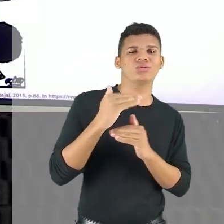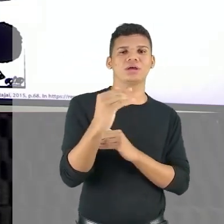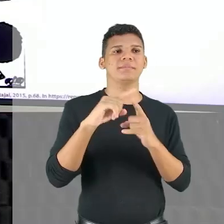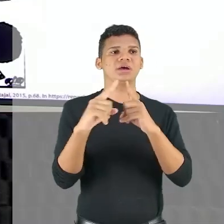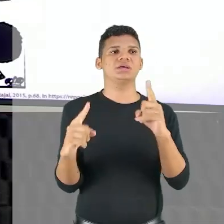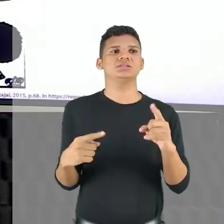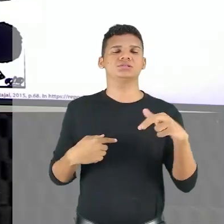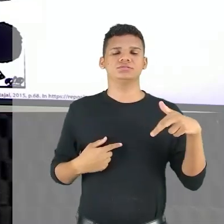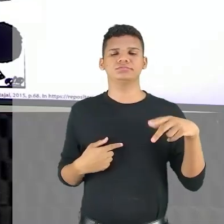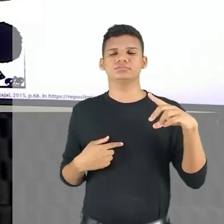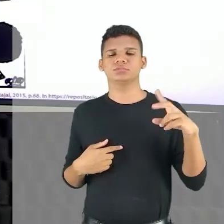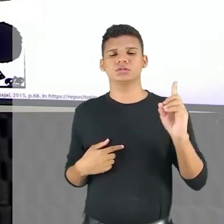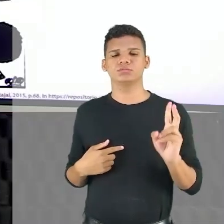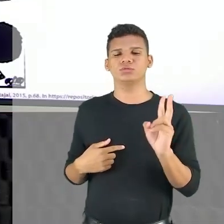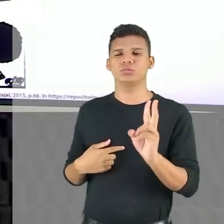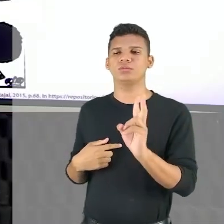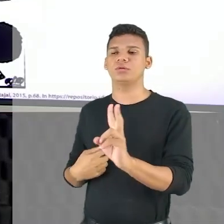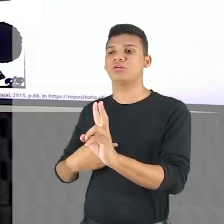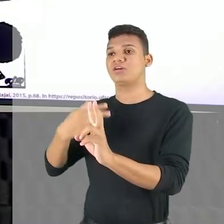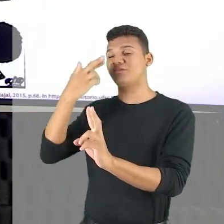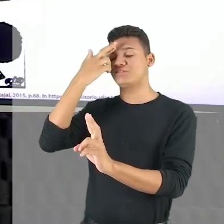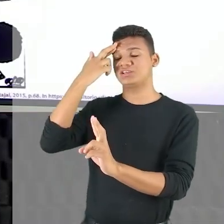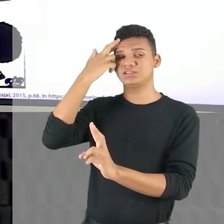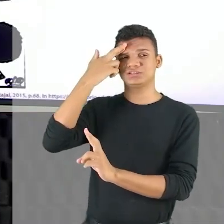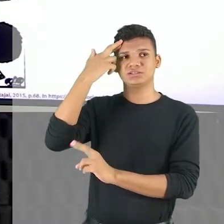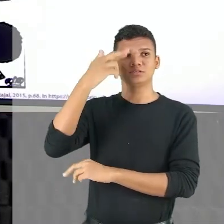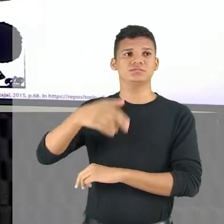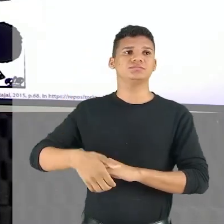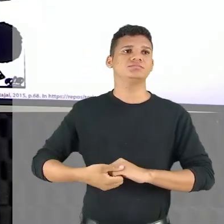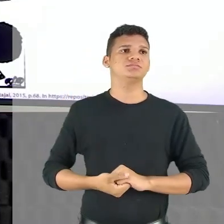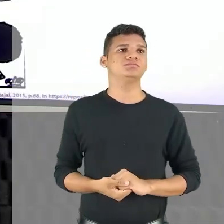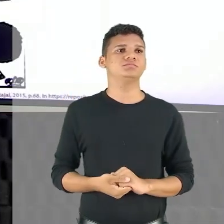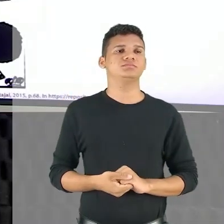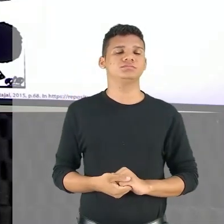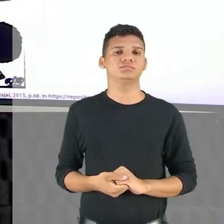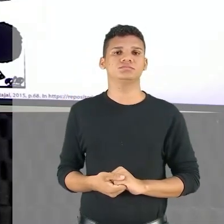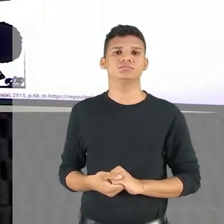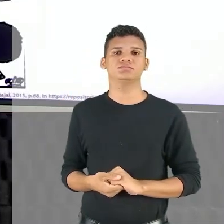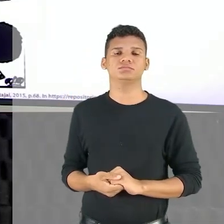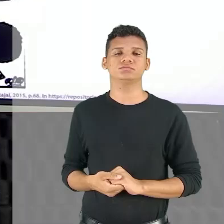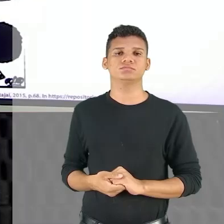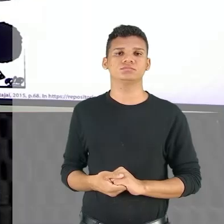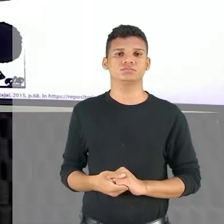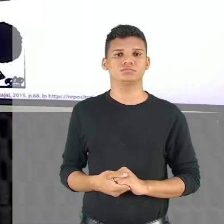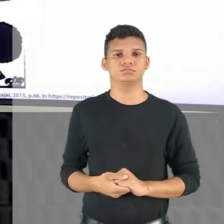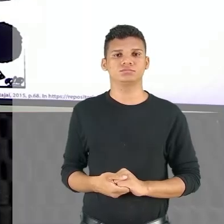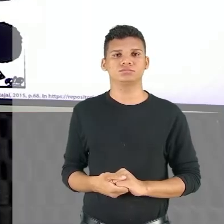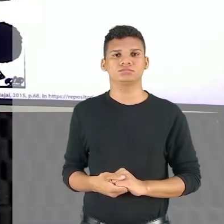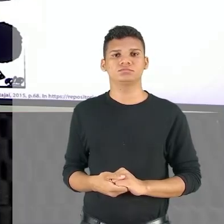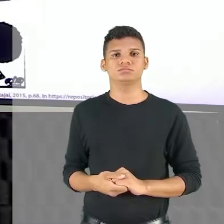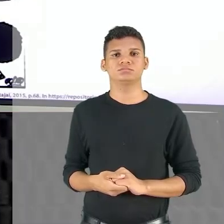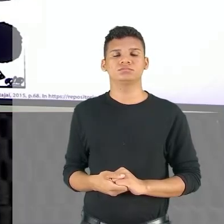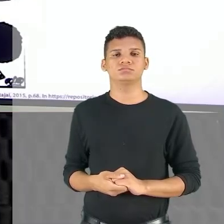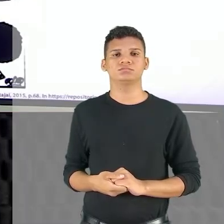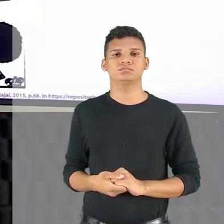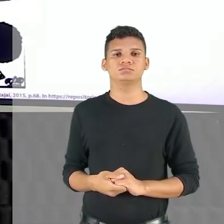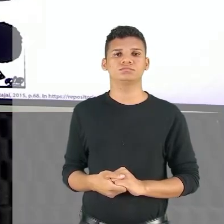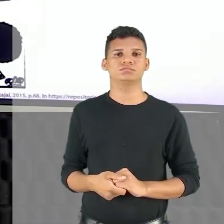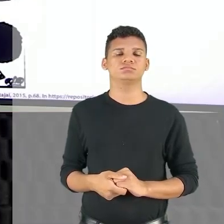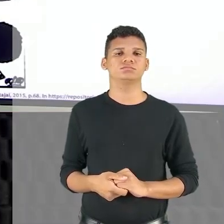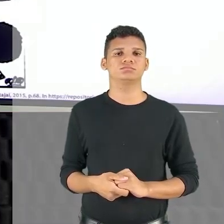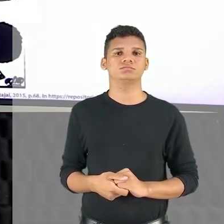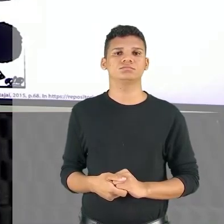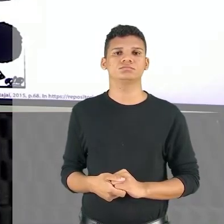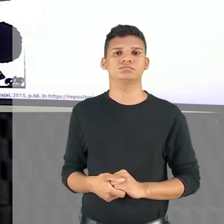refletindo com Mafalda. Aí Mafalda diz, apostaria que por su parte, este ano que empieza,